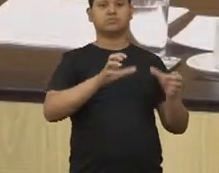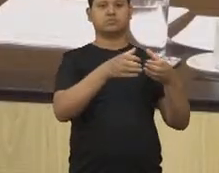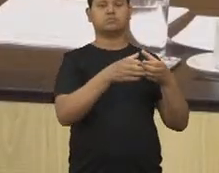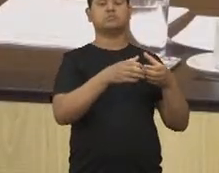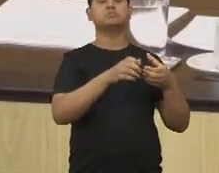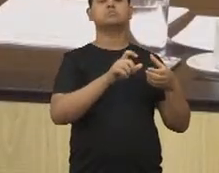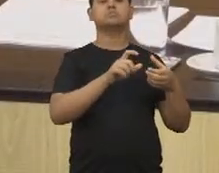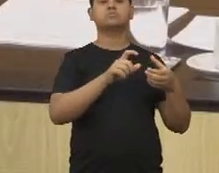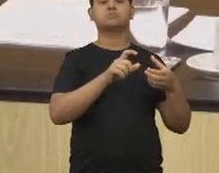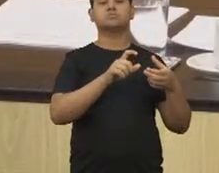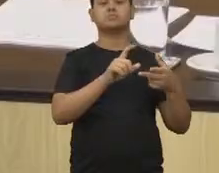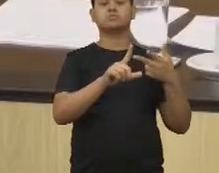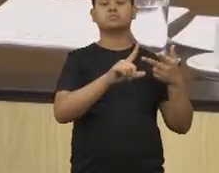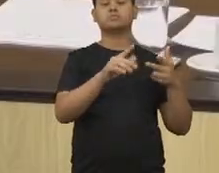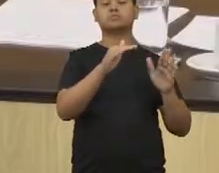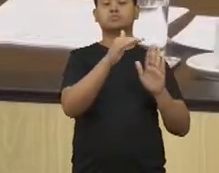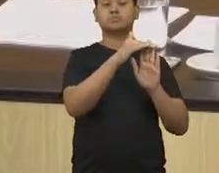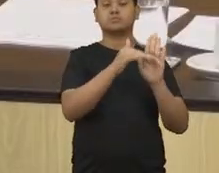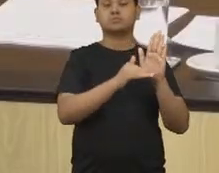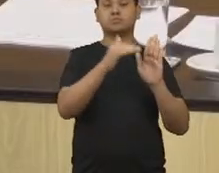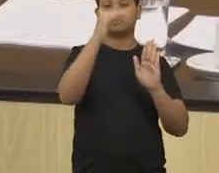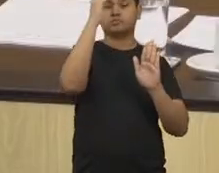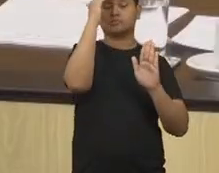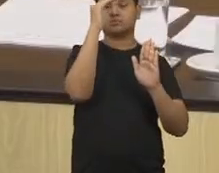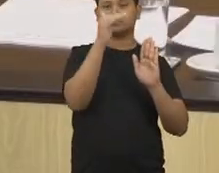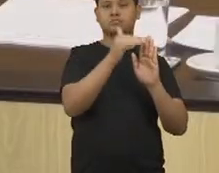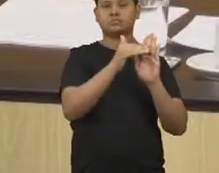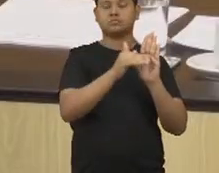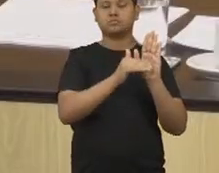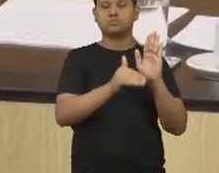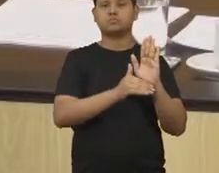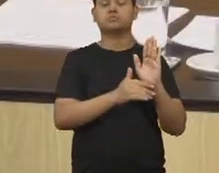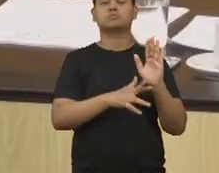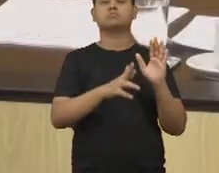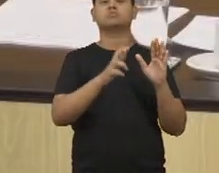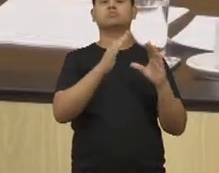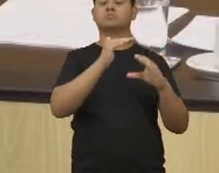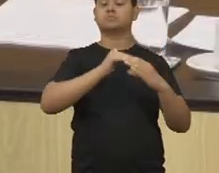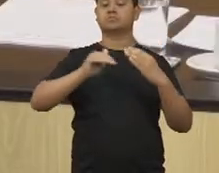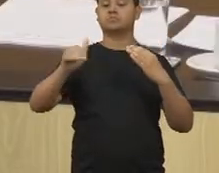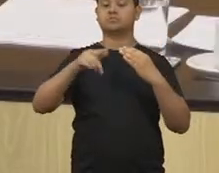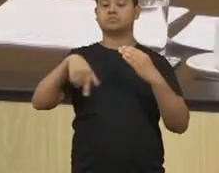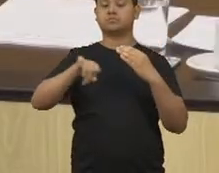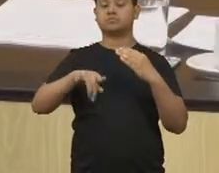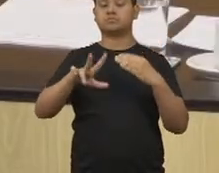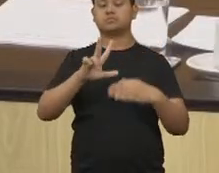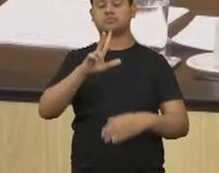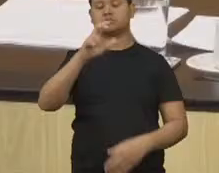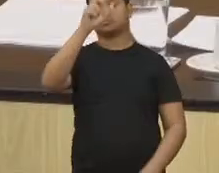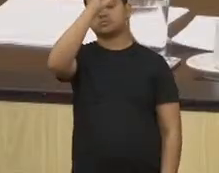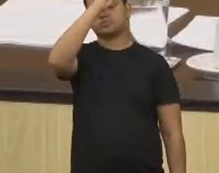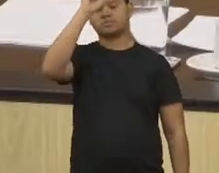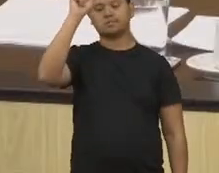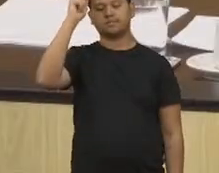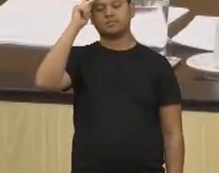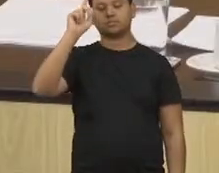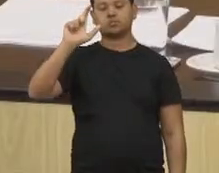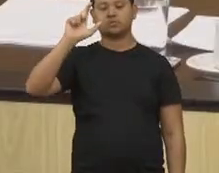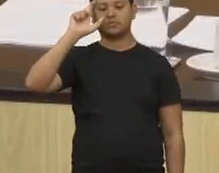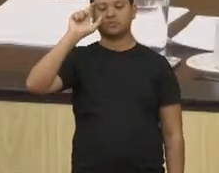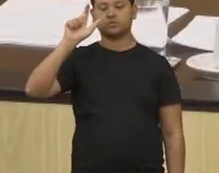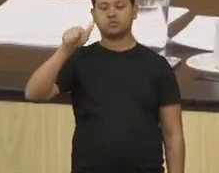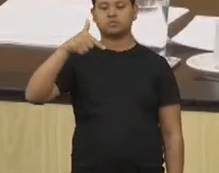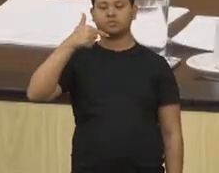egrégio plenário, cumpridas as formalidades regimentais, seja encaminhado ao senhor prefeito municipal de